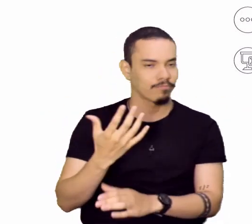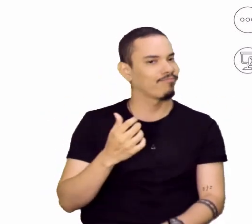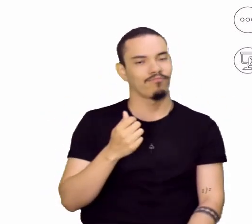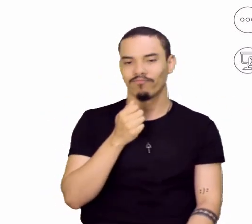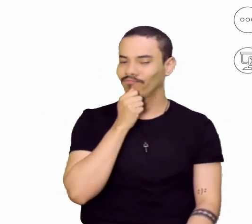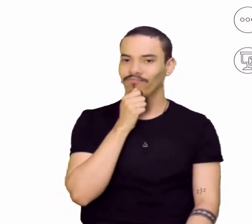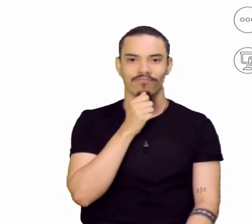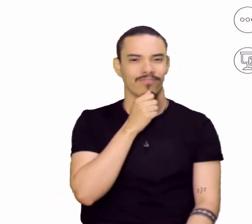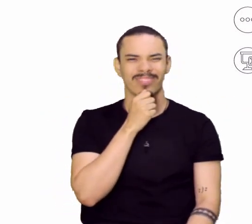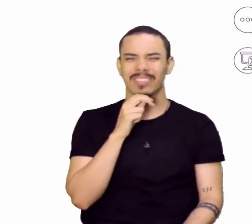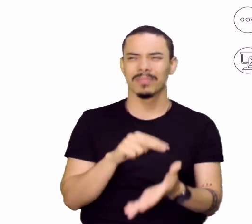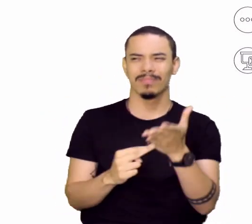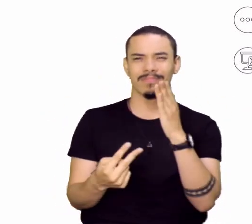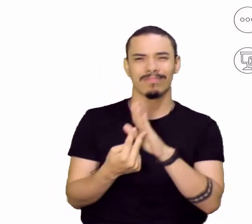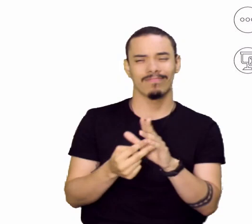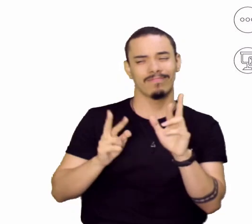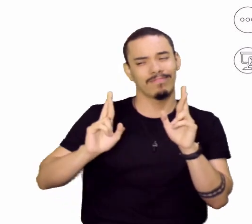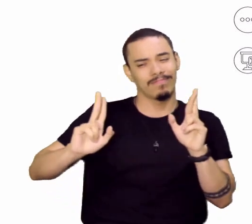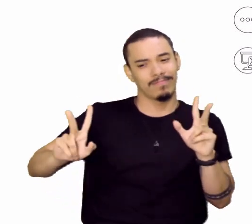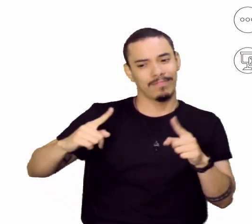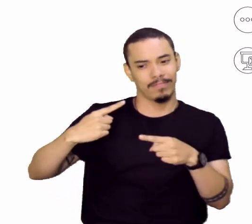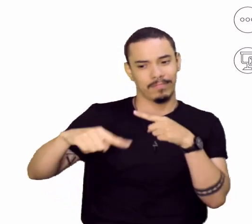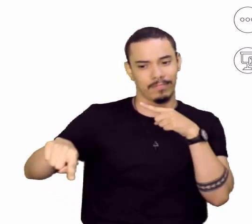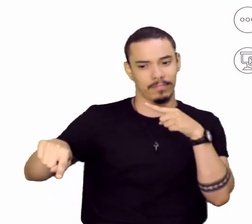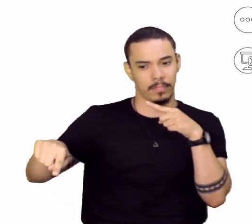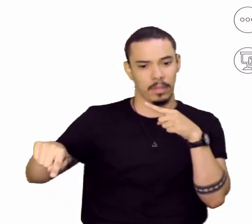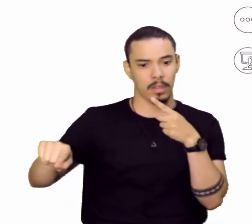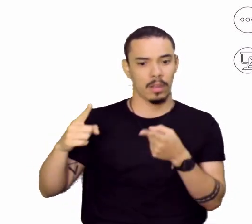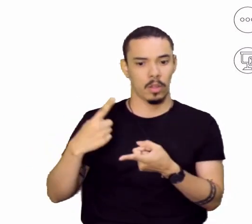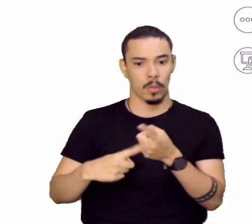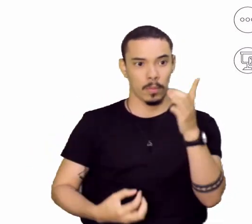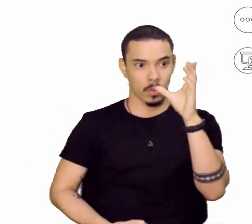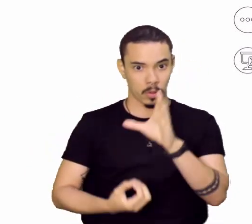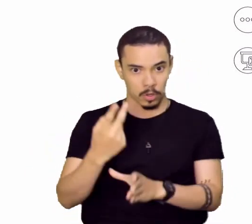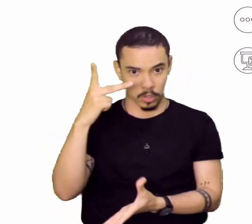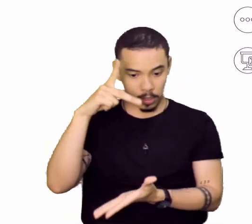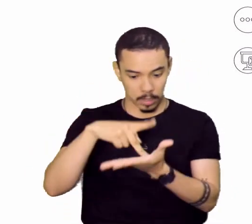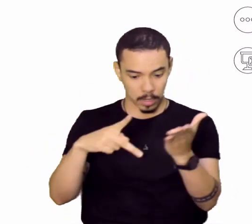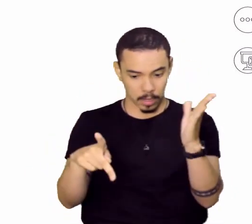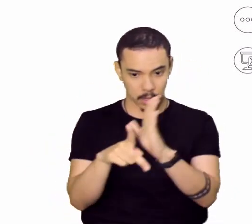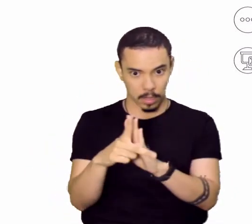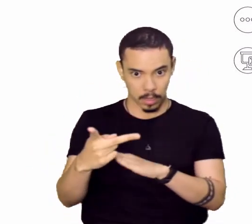é contraditório, né? Materialidade originar ela mesma.